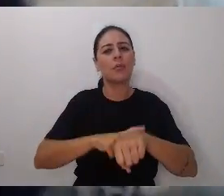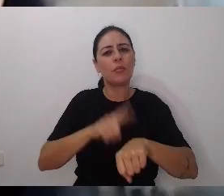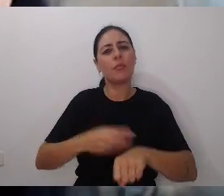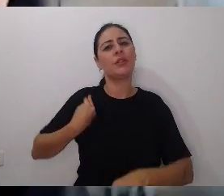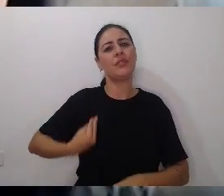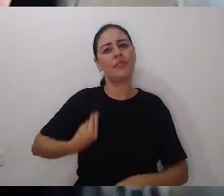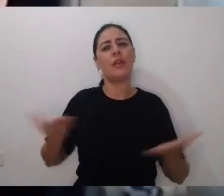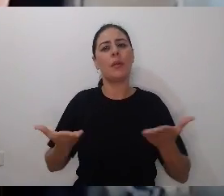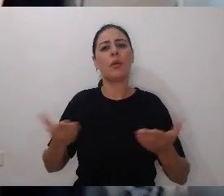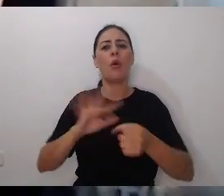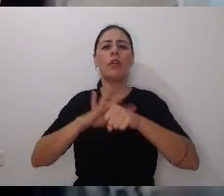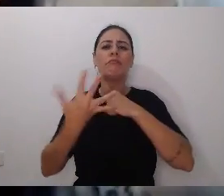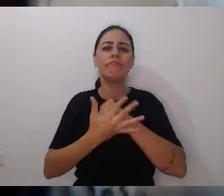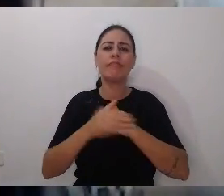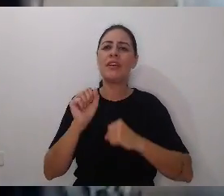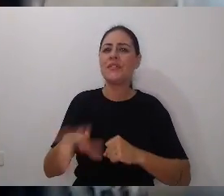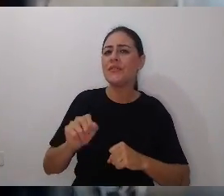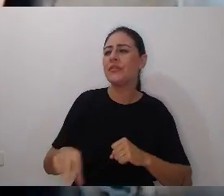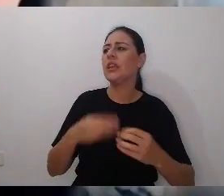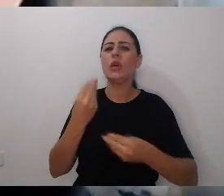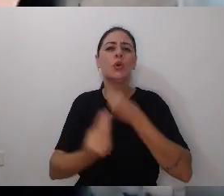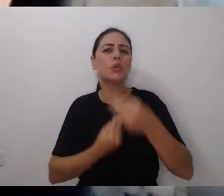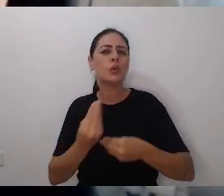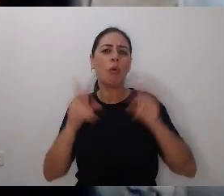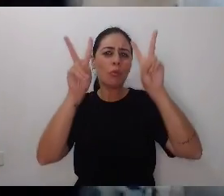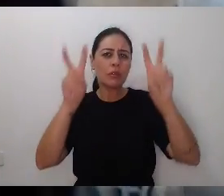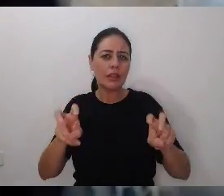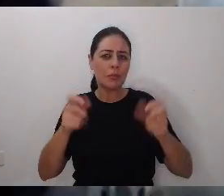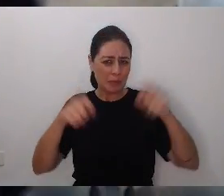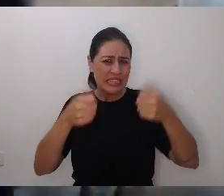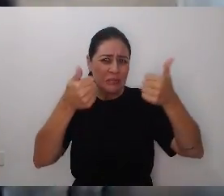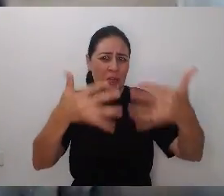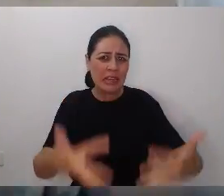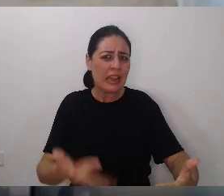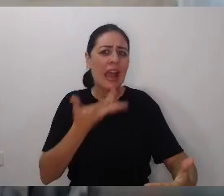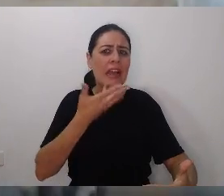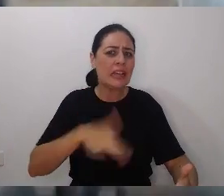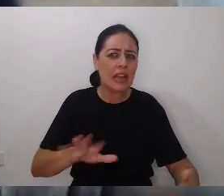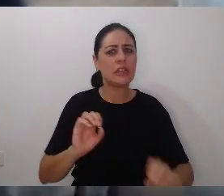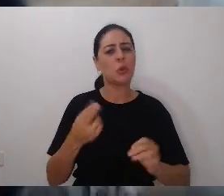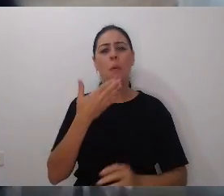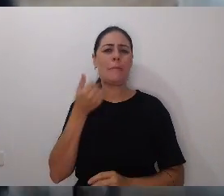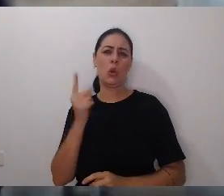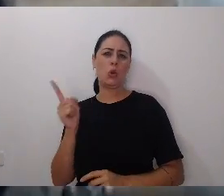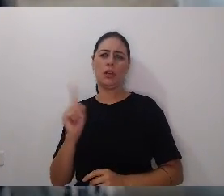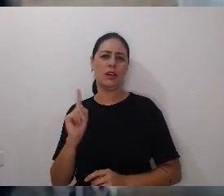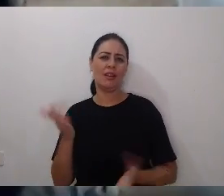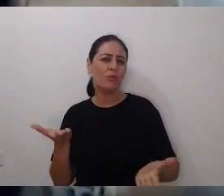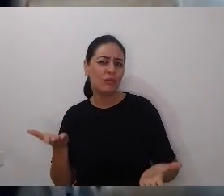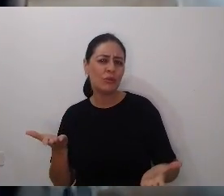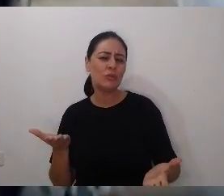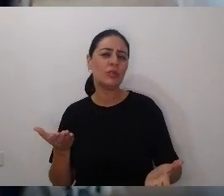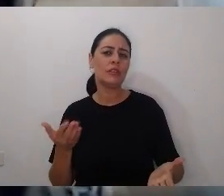queria que você falasse um pouquinho mais sobre como conversar com as crianças sobre esse momento que